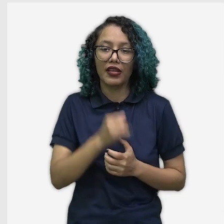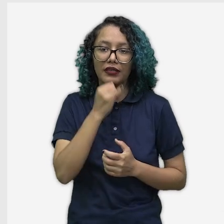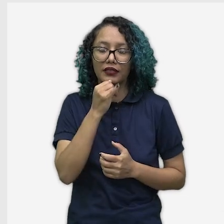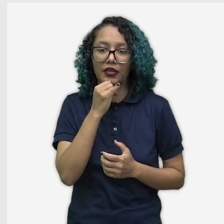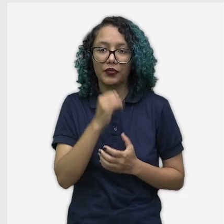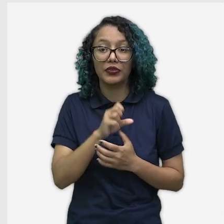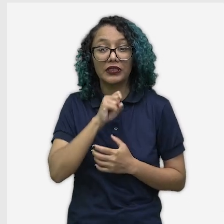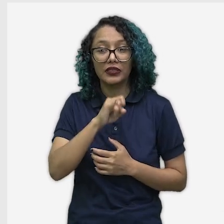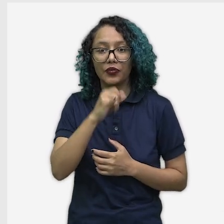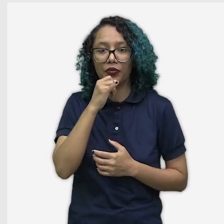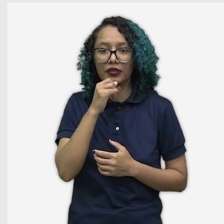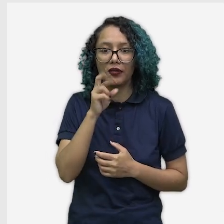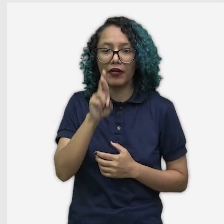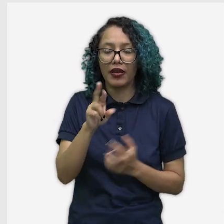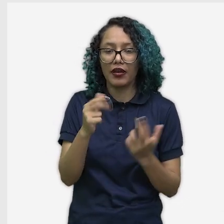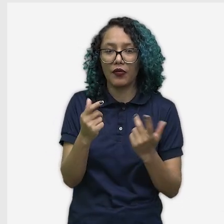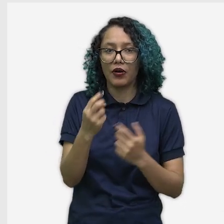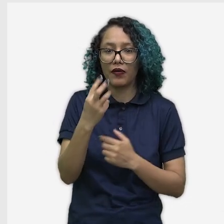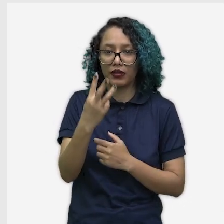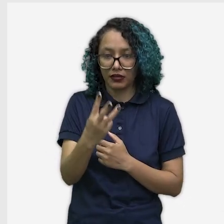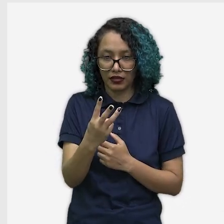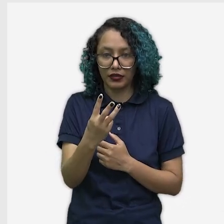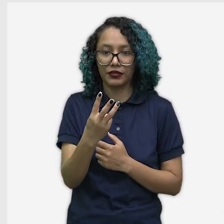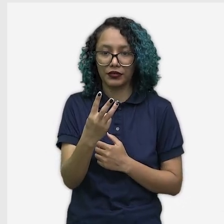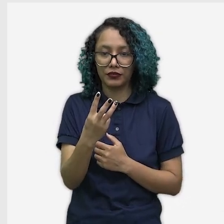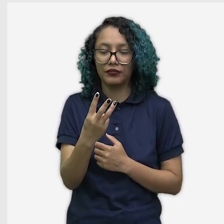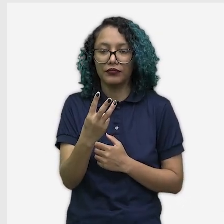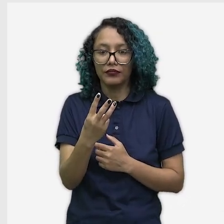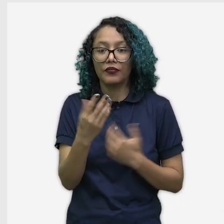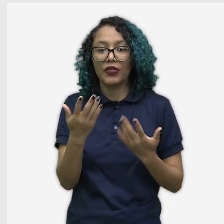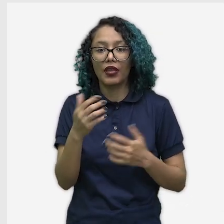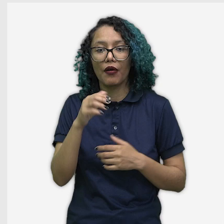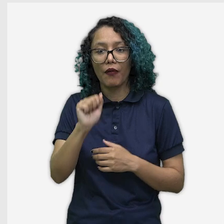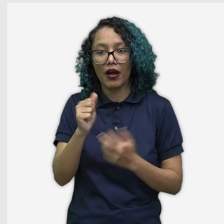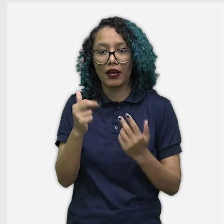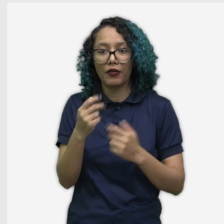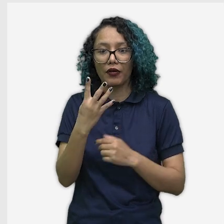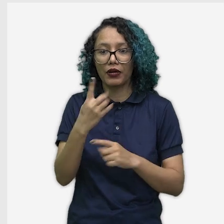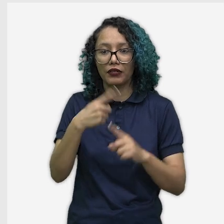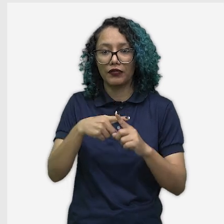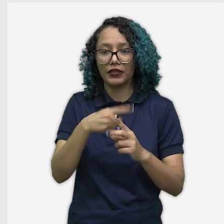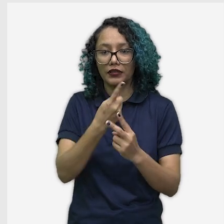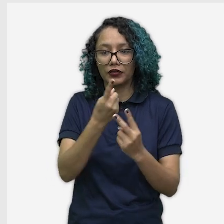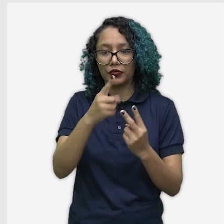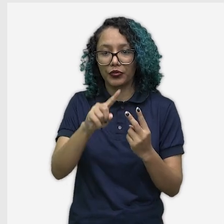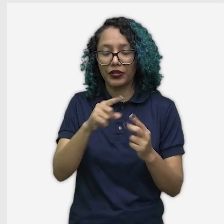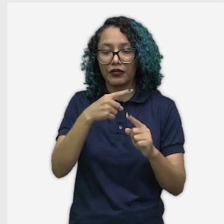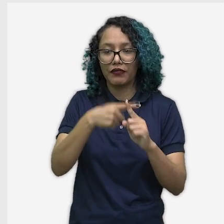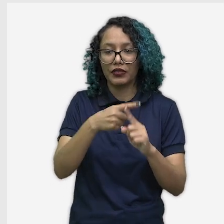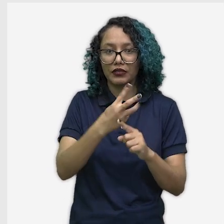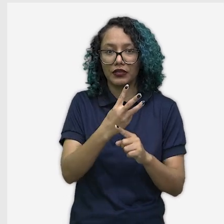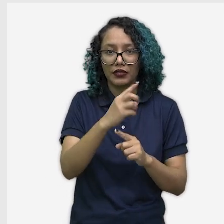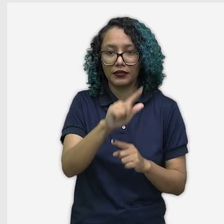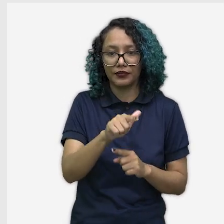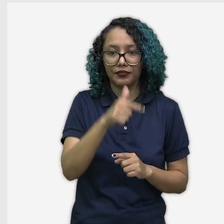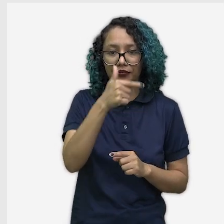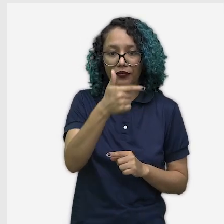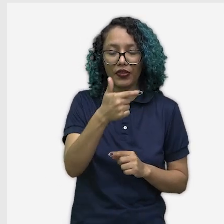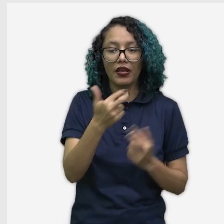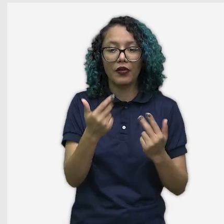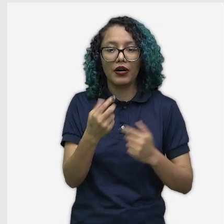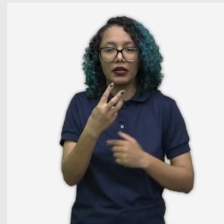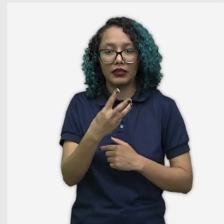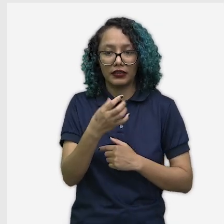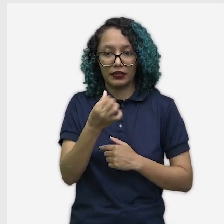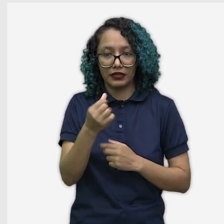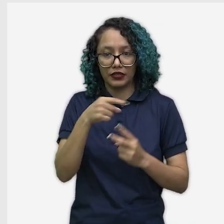Exemplo. Se raio é igual a 3 centímetros, área é igual a 4 vezes π vezes 3 ao quadrado igual